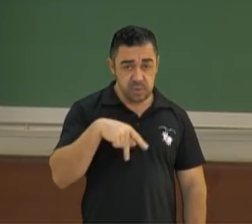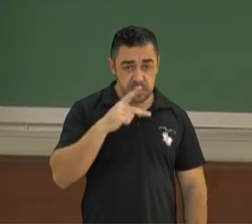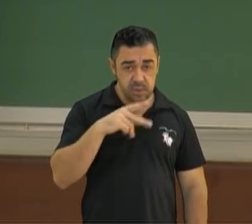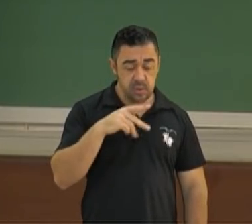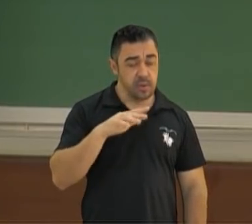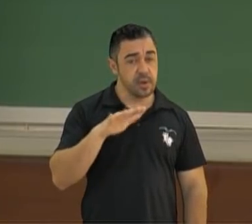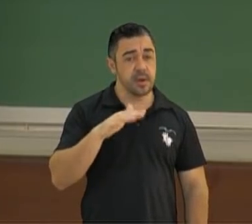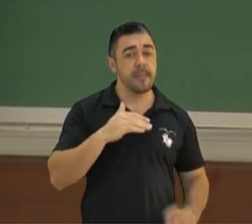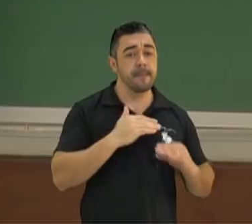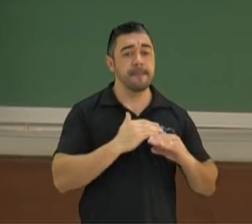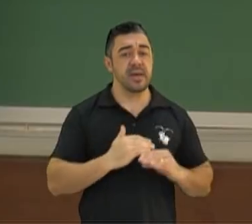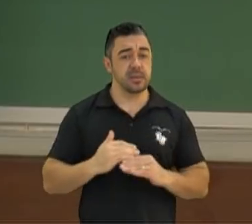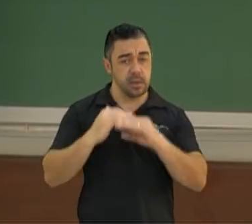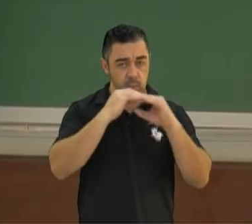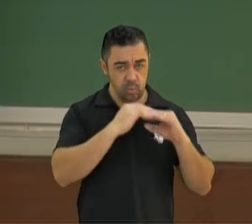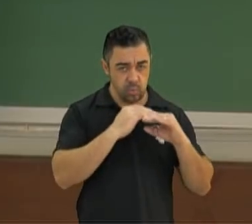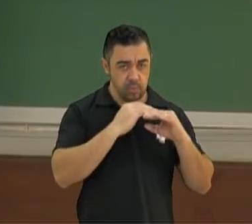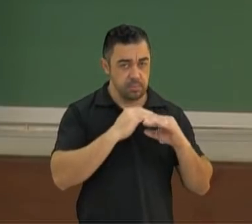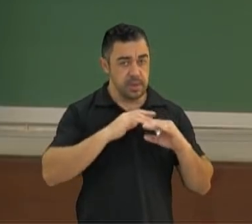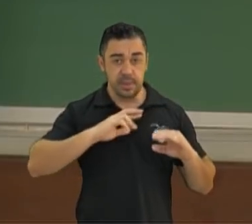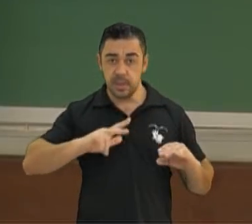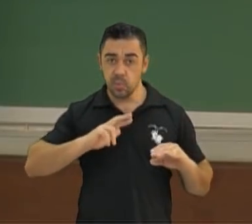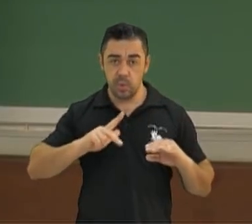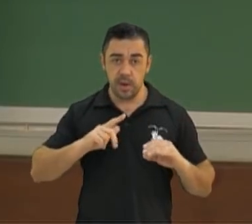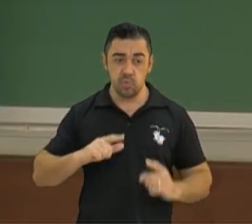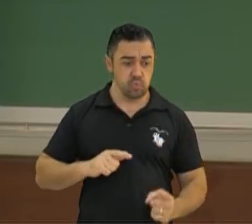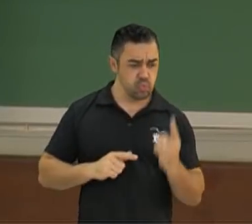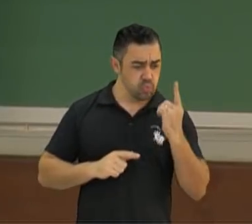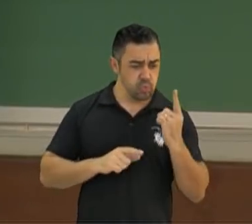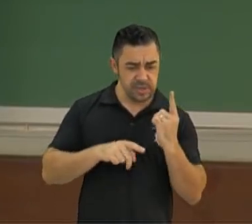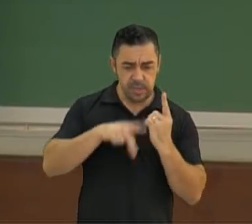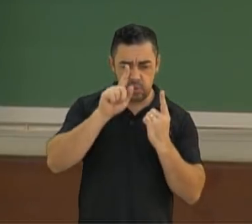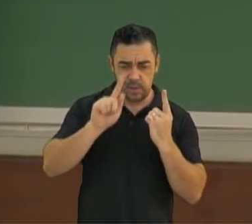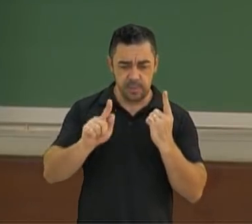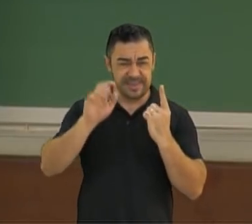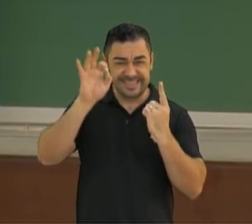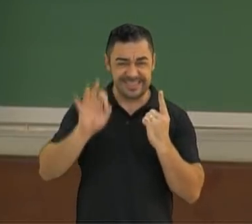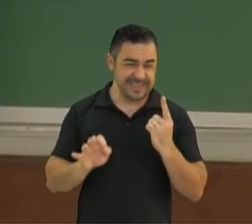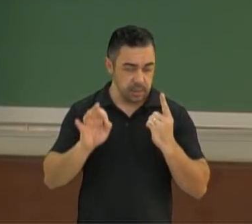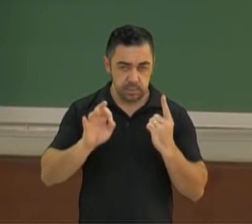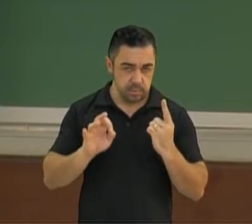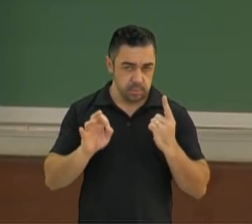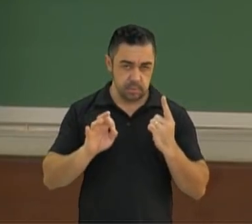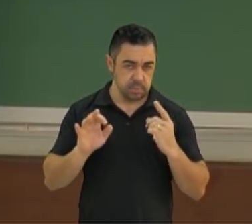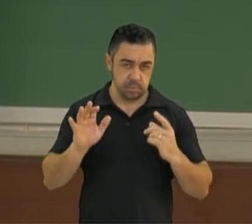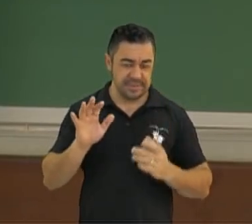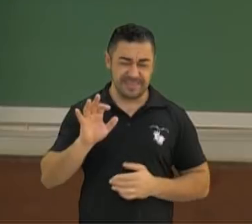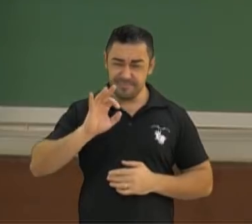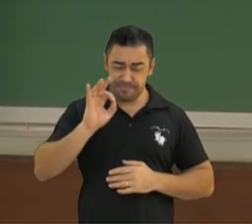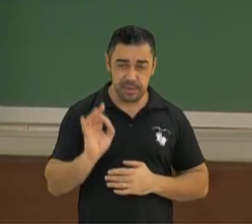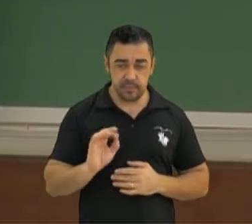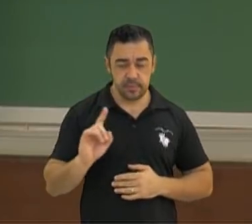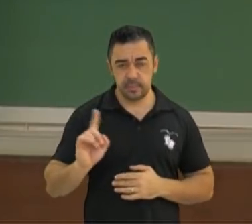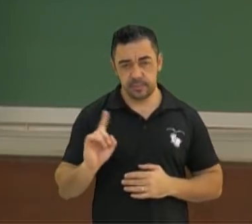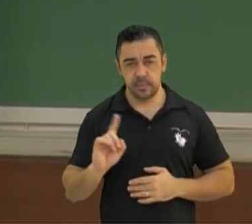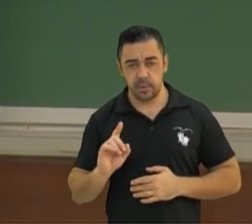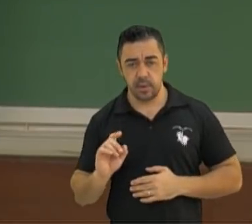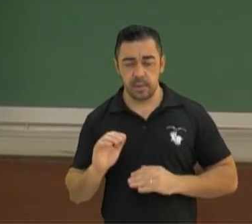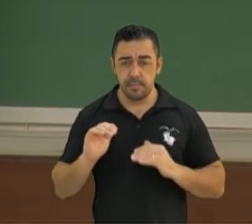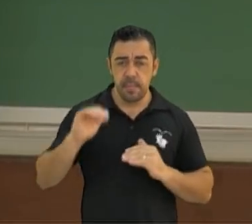medida padrão, mas não necessariamente vai ter 1 quilo, um número inteiro, né? Um número exato,